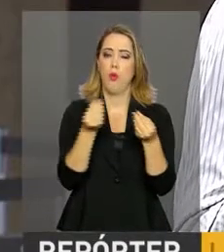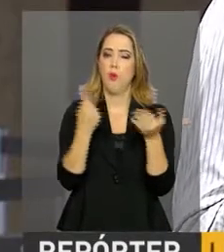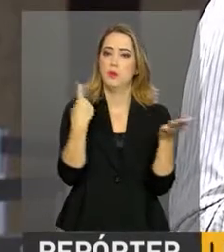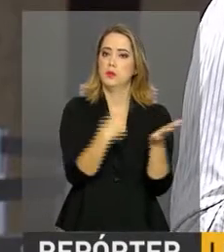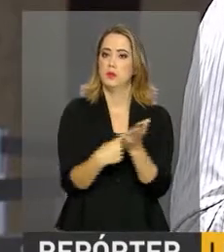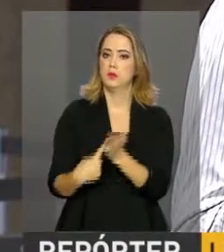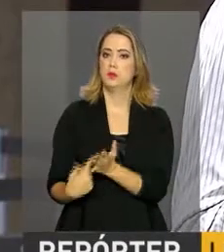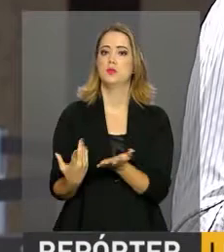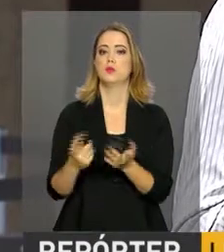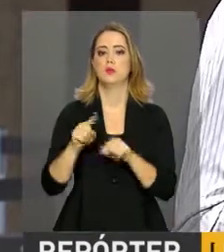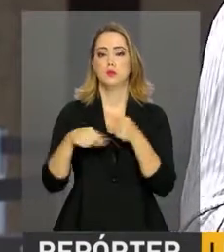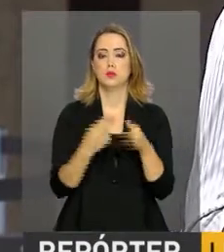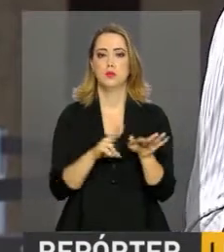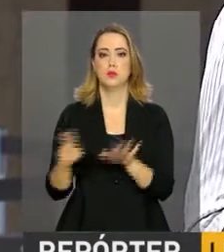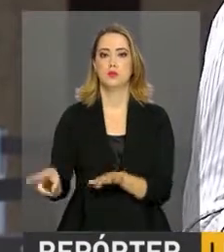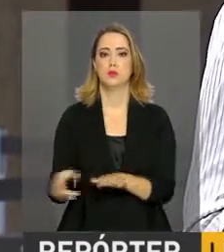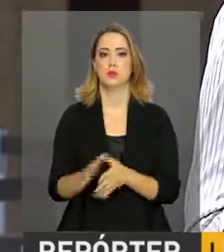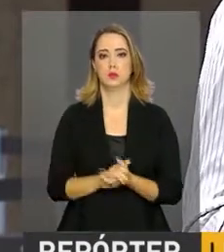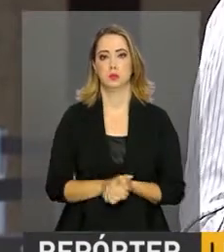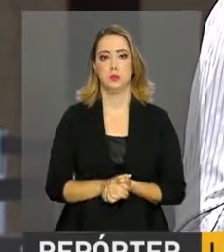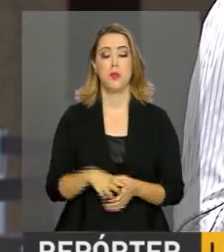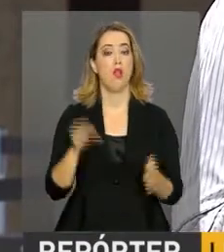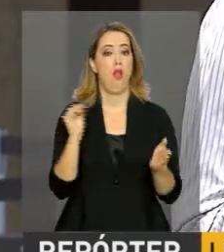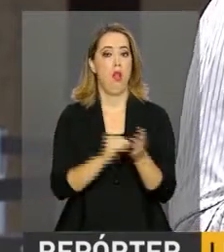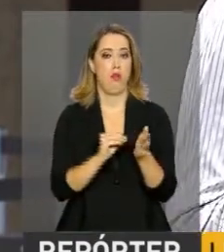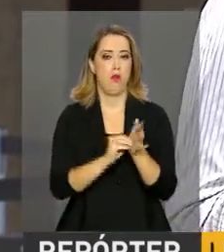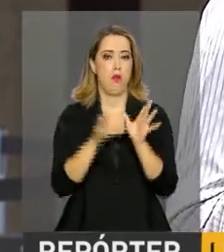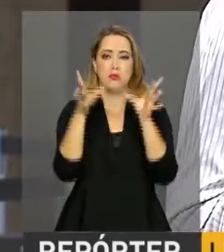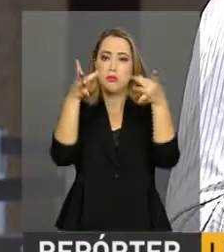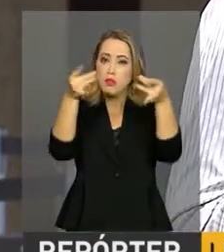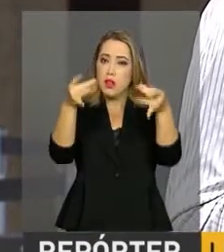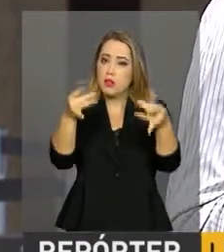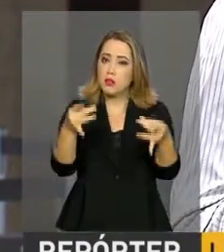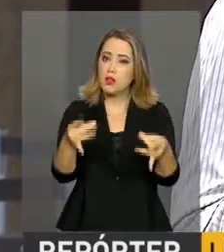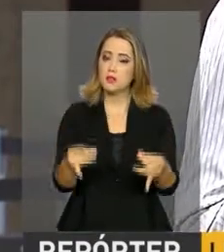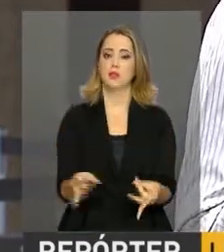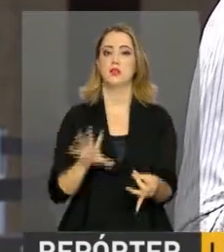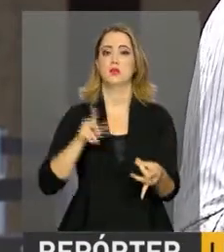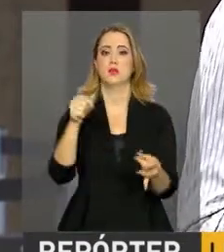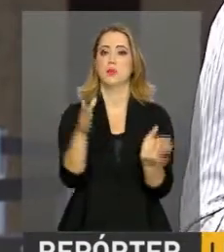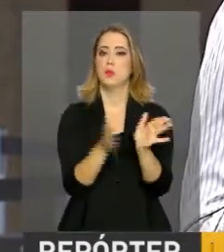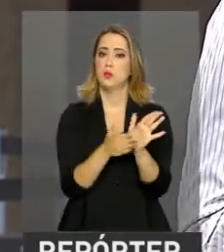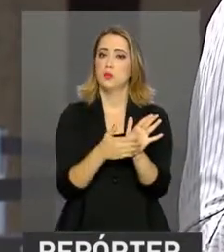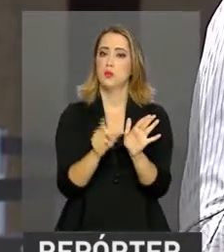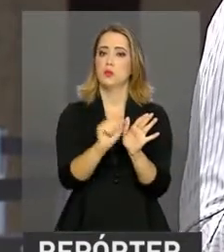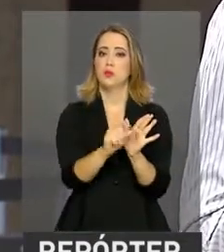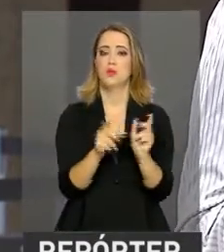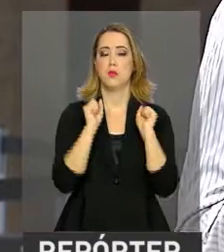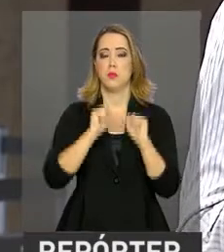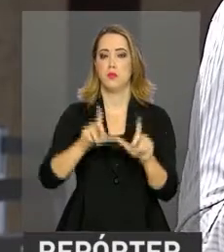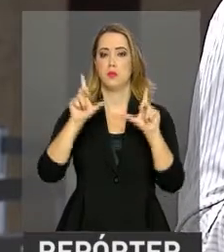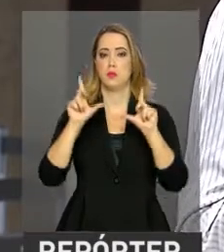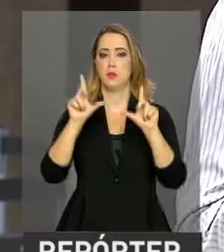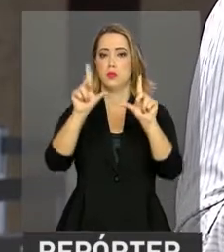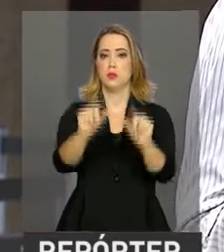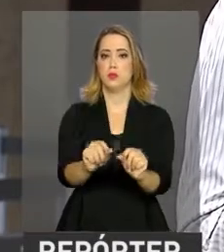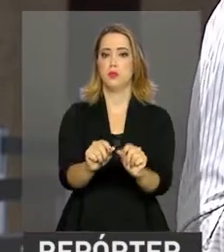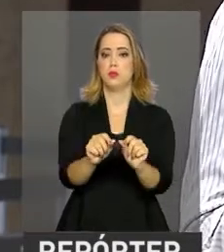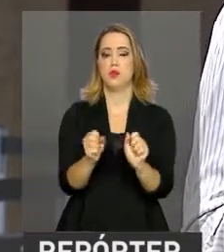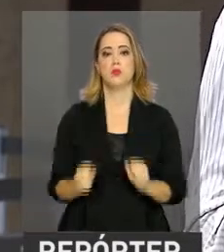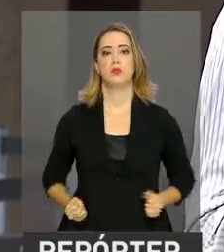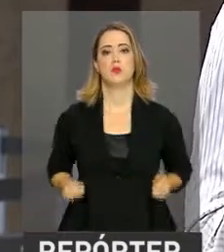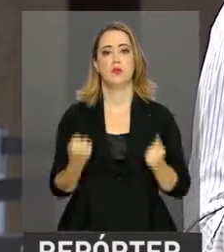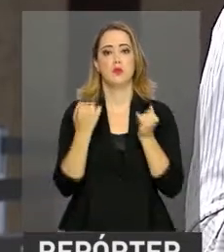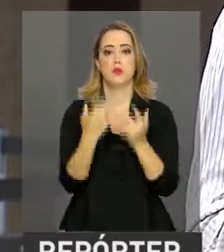as contrapartidas do acordo ainda estão sendo discutidas e há possibilidade de redução de despesas, de reestruturação